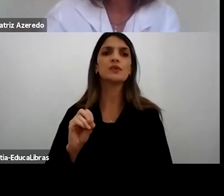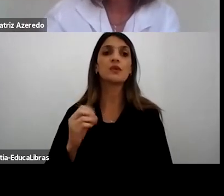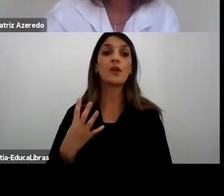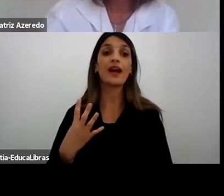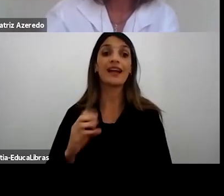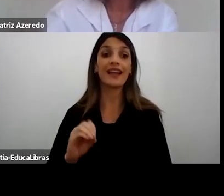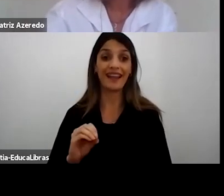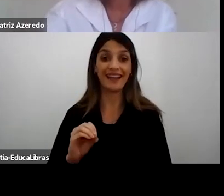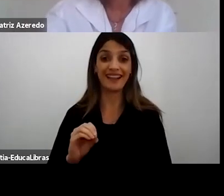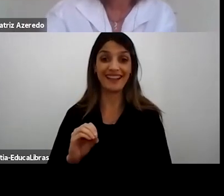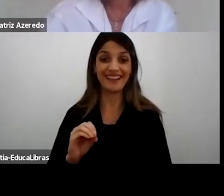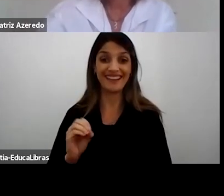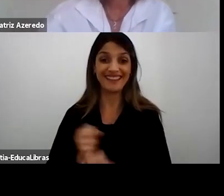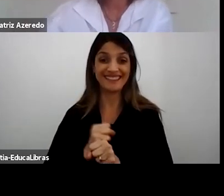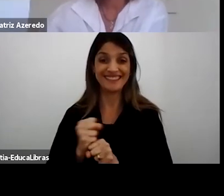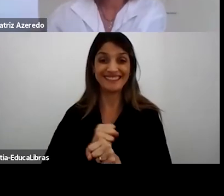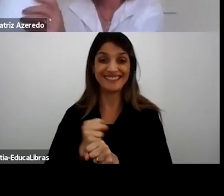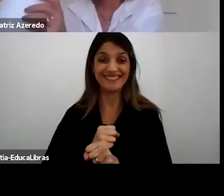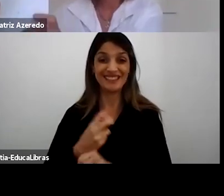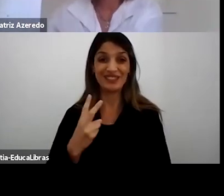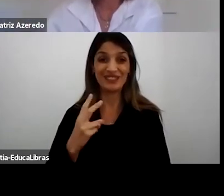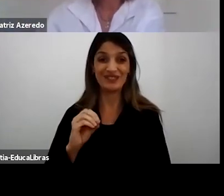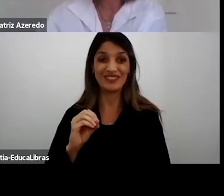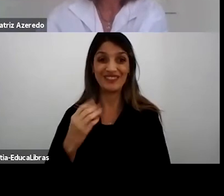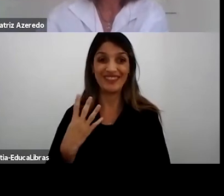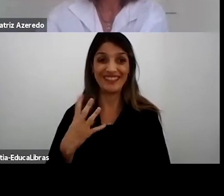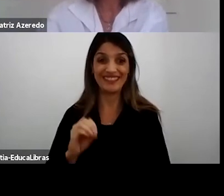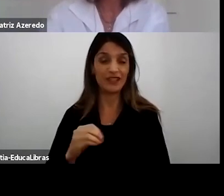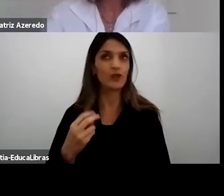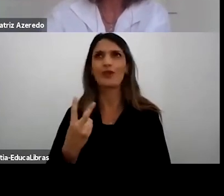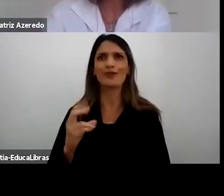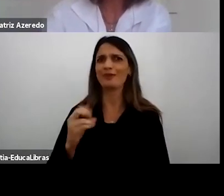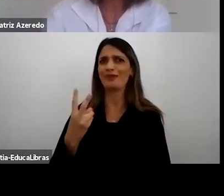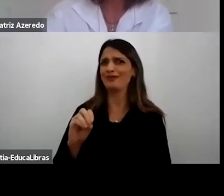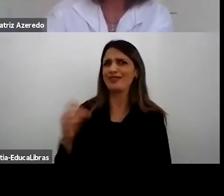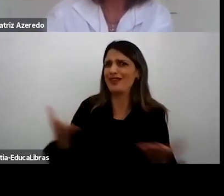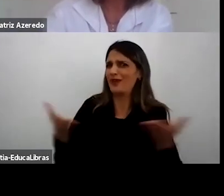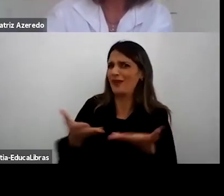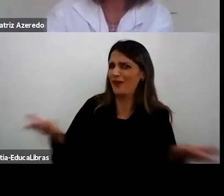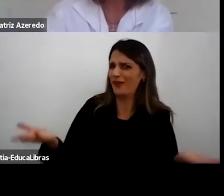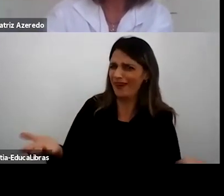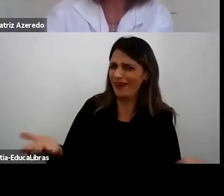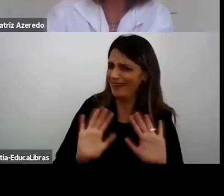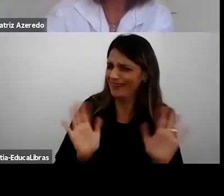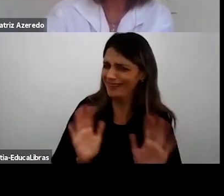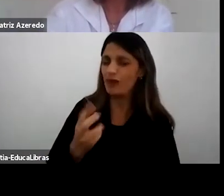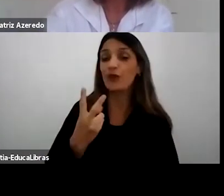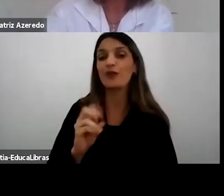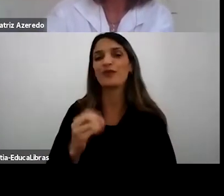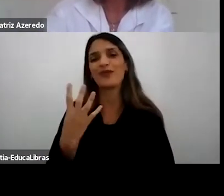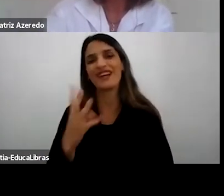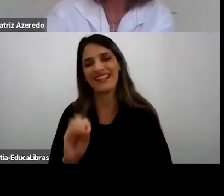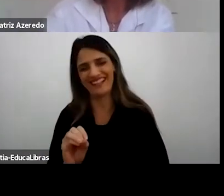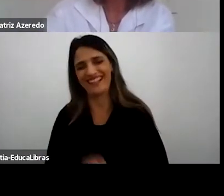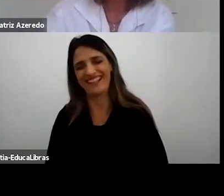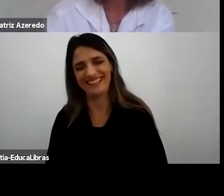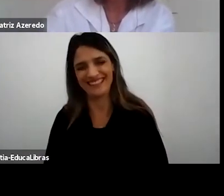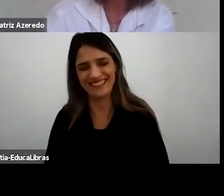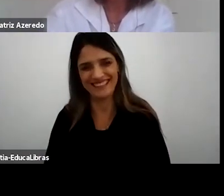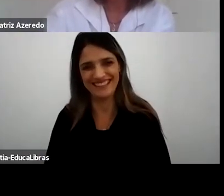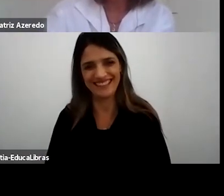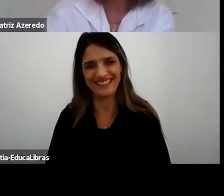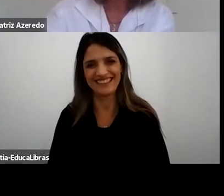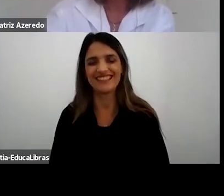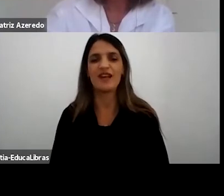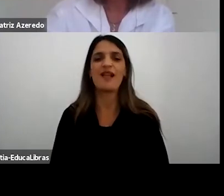né? 2040, 2020 é hoje, amigo. Pois é, a gente não sabe mais nem que dia é hoje, né? A situação está tão complicada, o